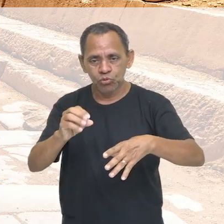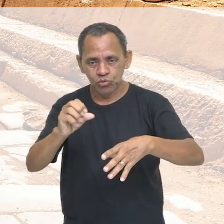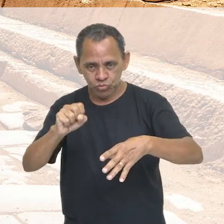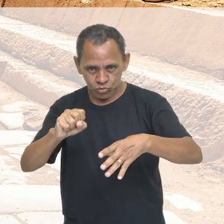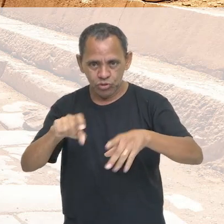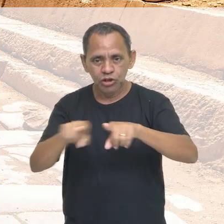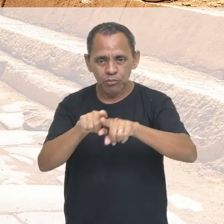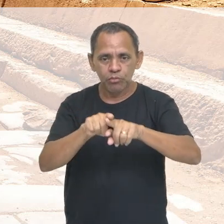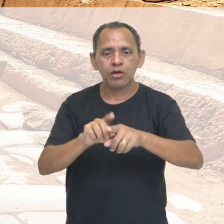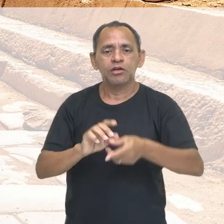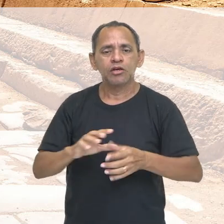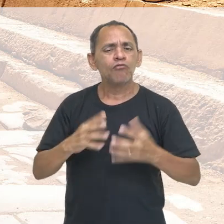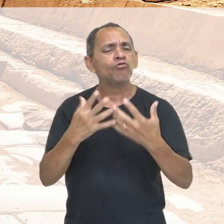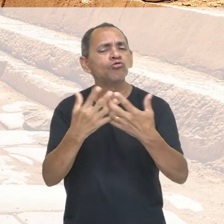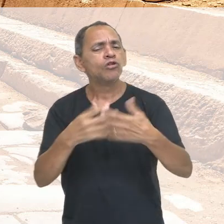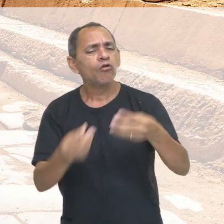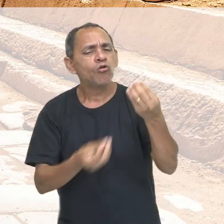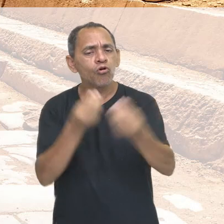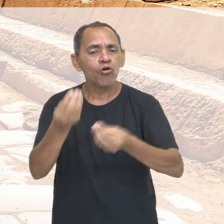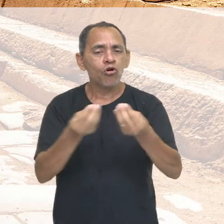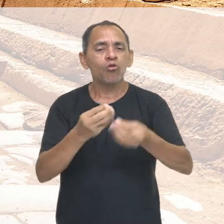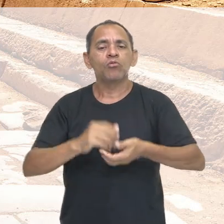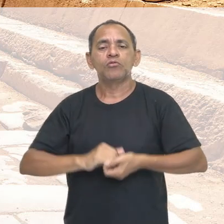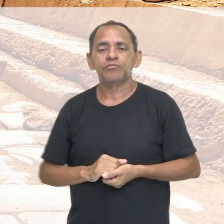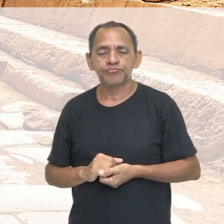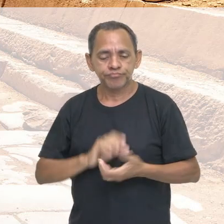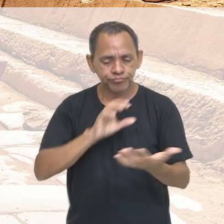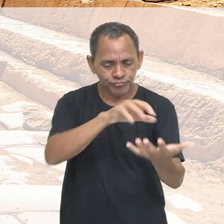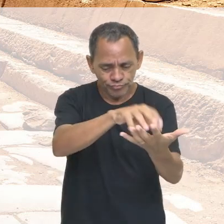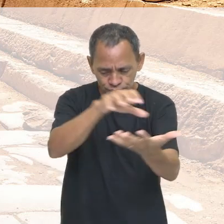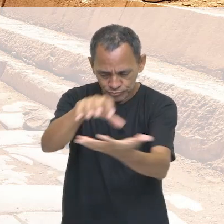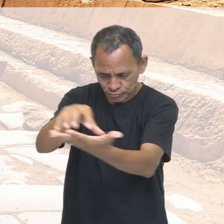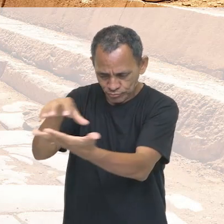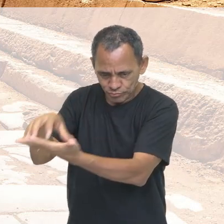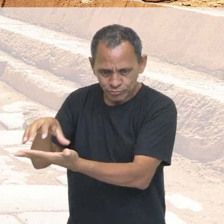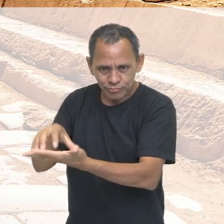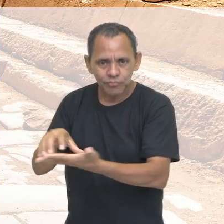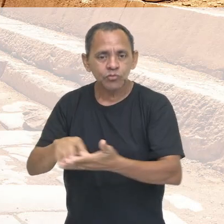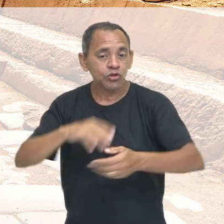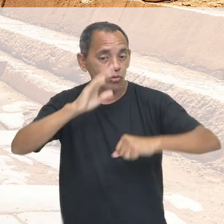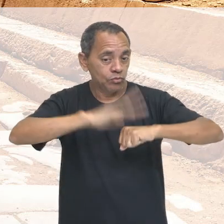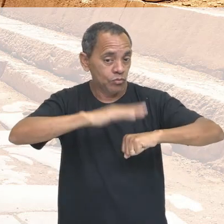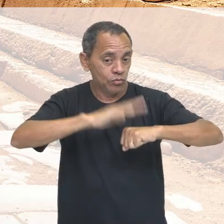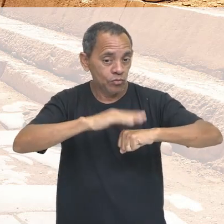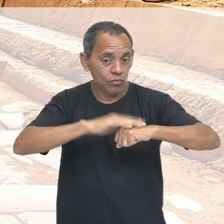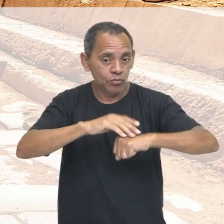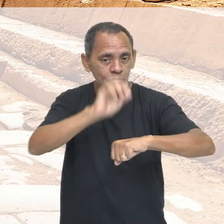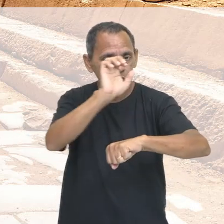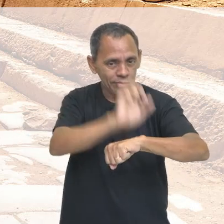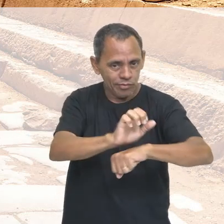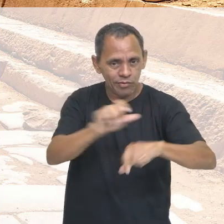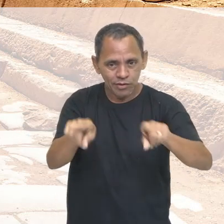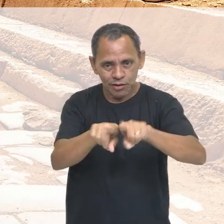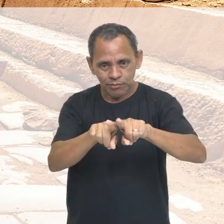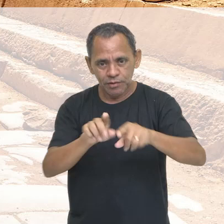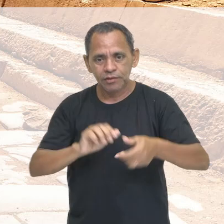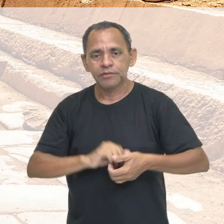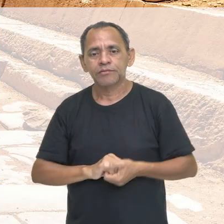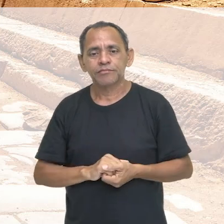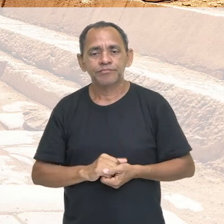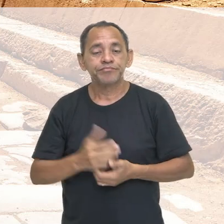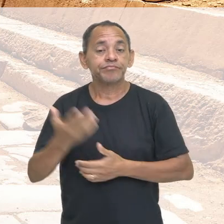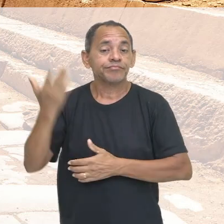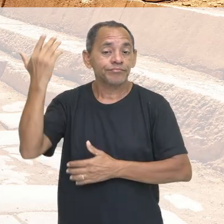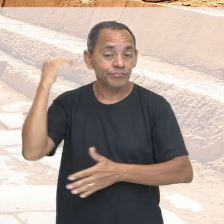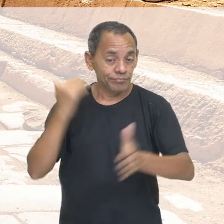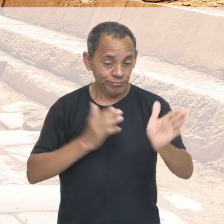essas funcionavam como se fossem pequenos estados independentes, tá? Anteriormente, né, a um período